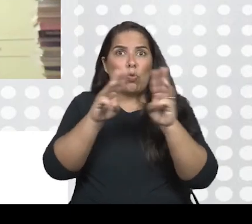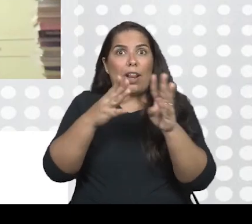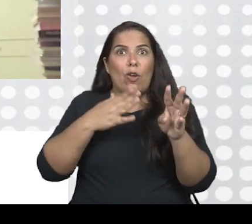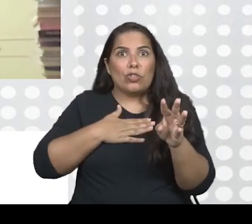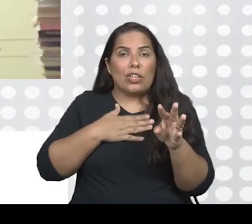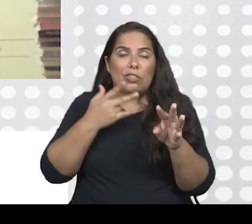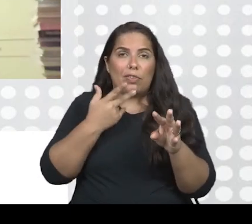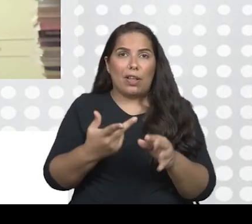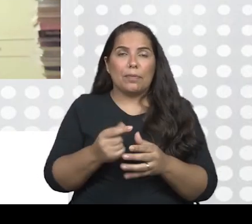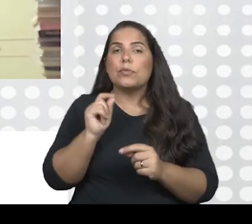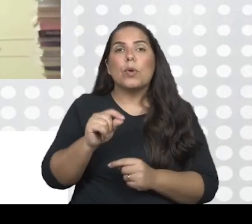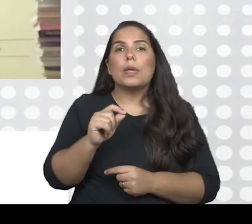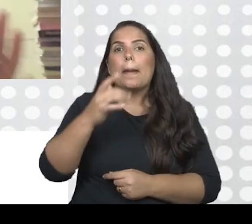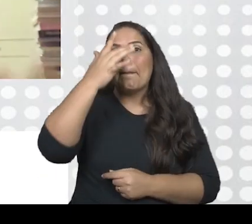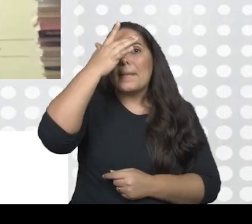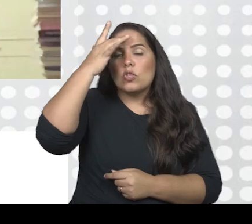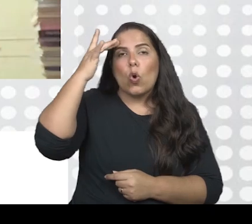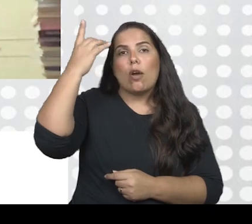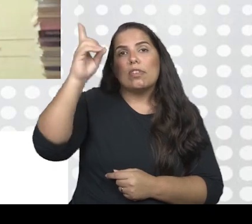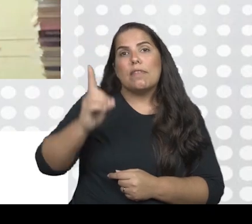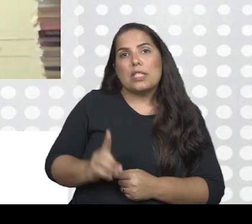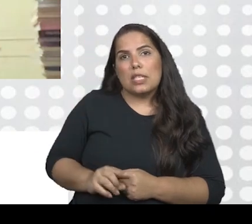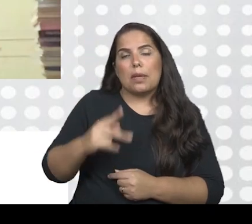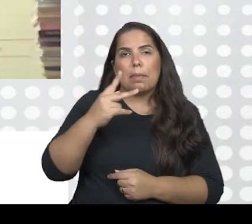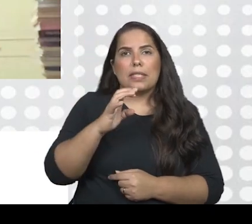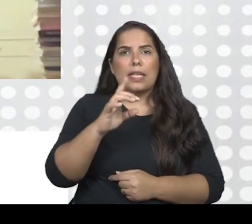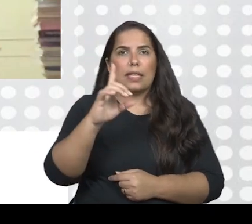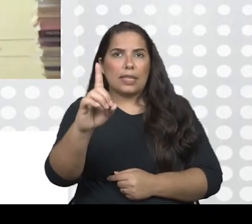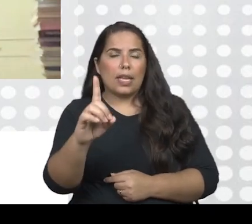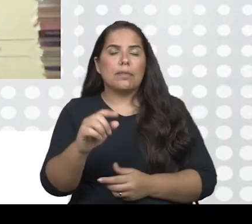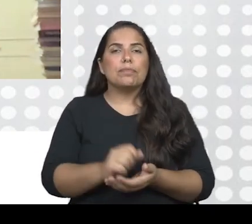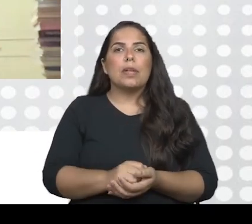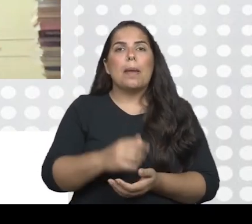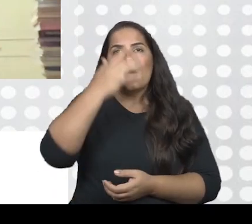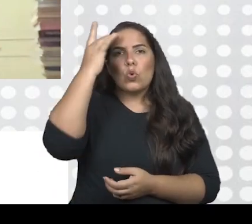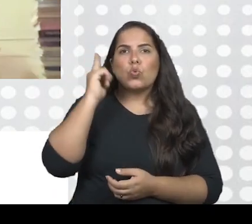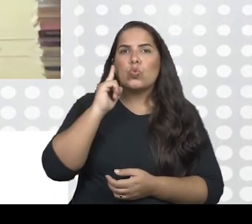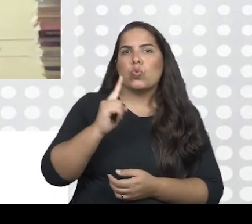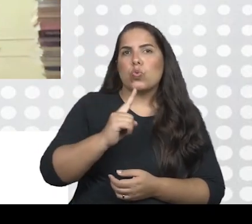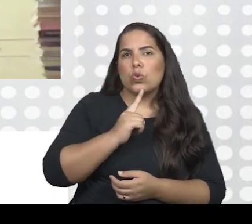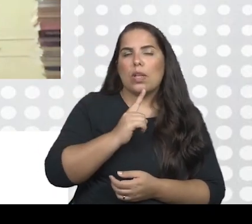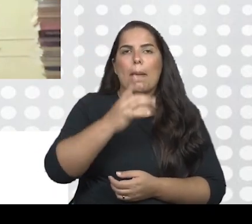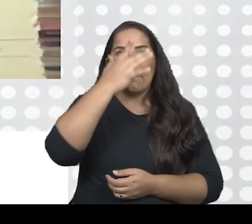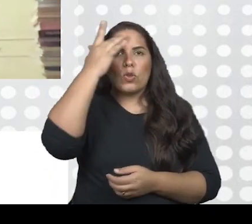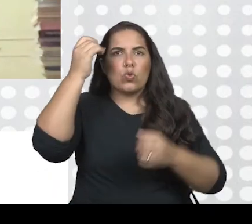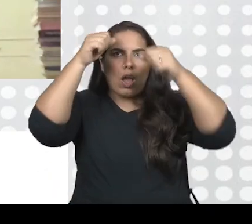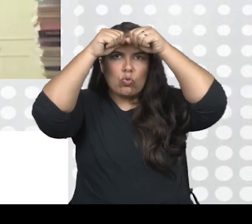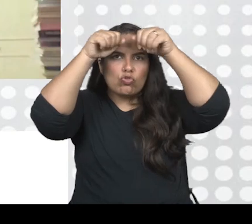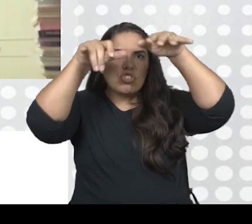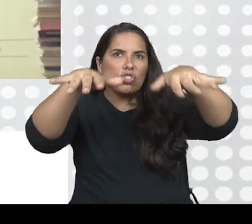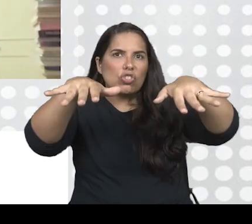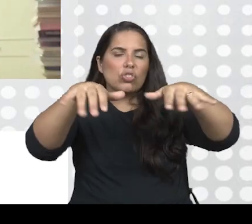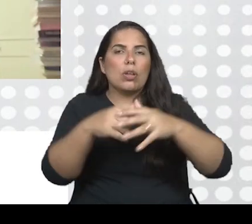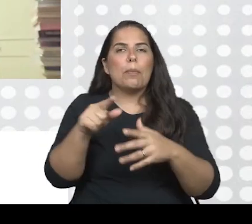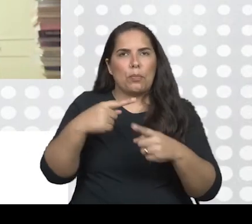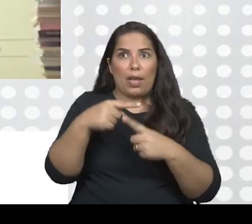ser denominadas, que é pessoa com deficiência intelectual, pessoa com surdez, pessoa com autismo,